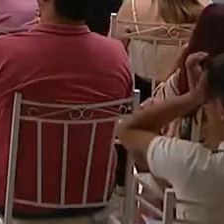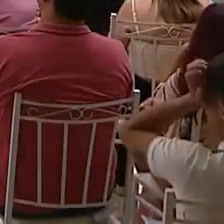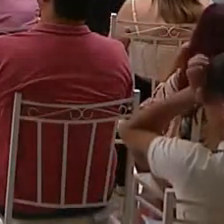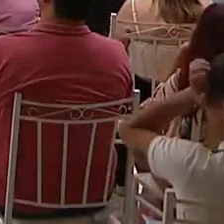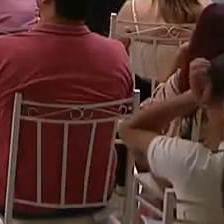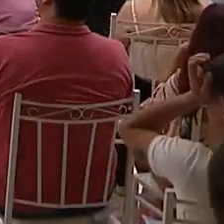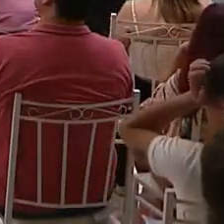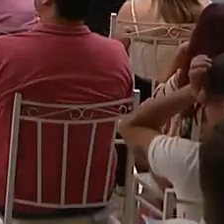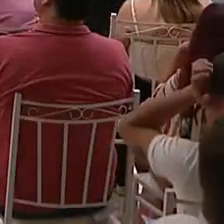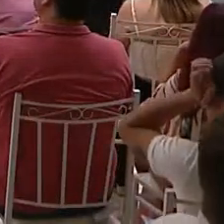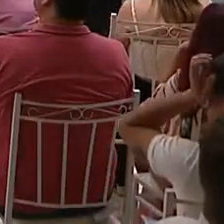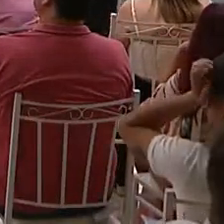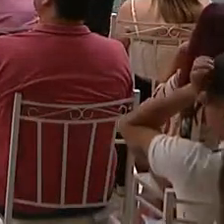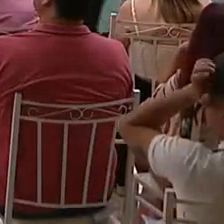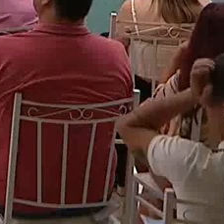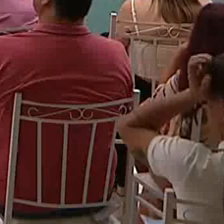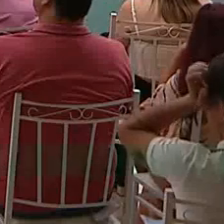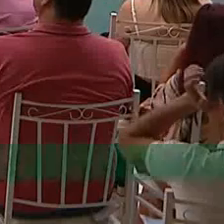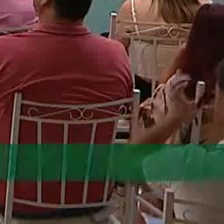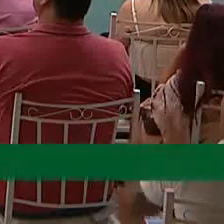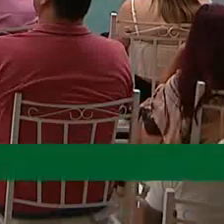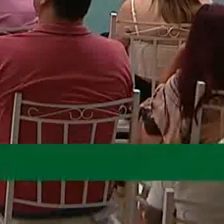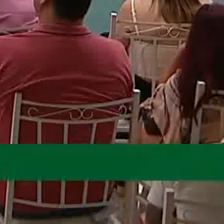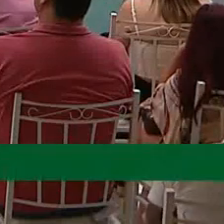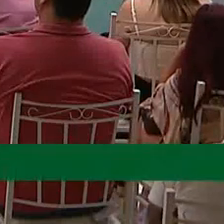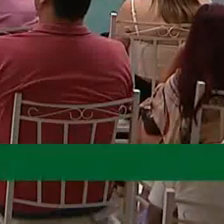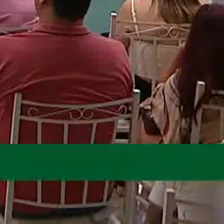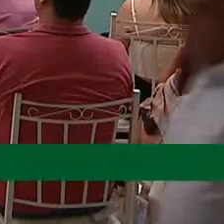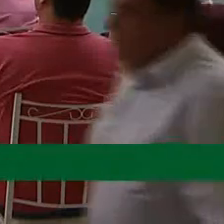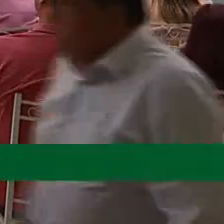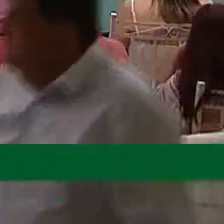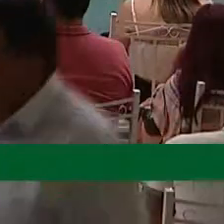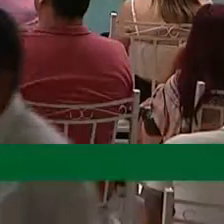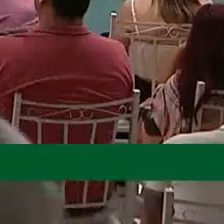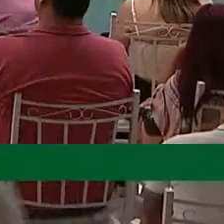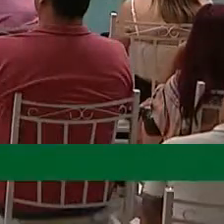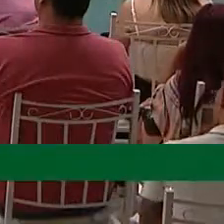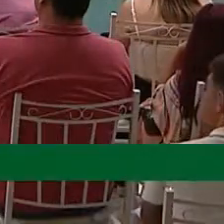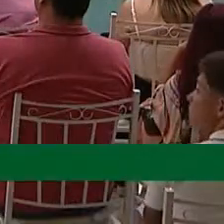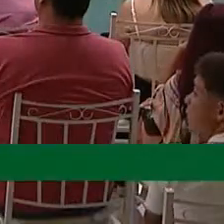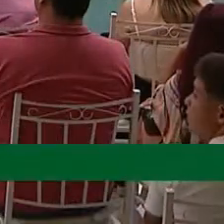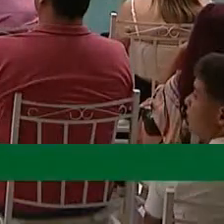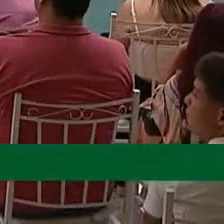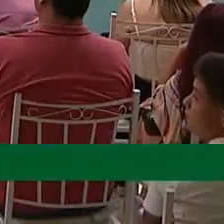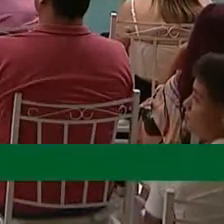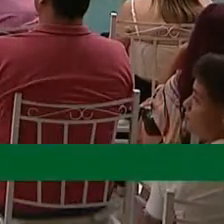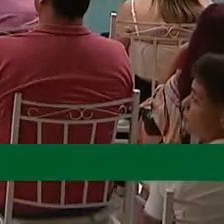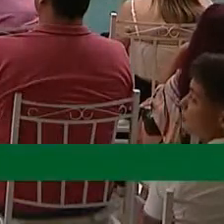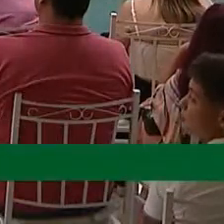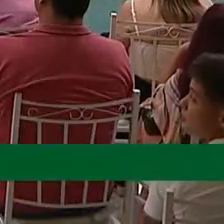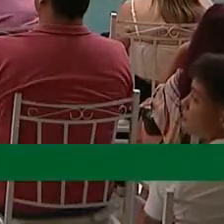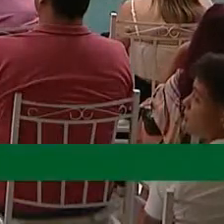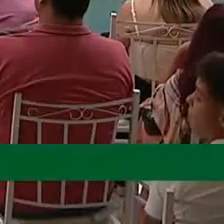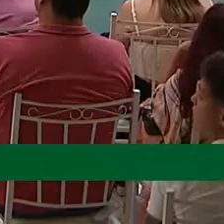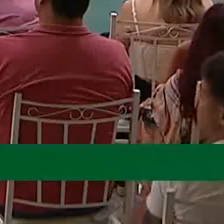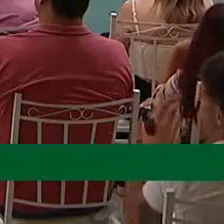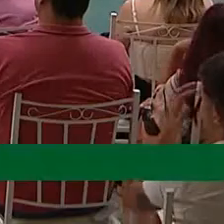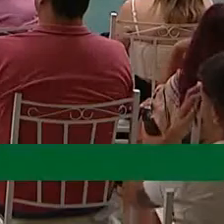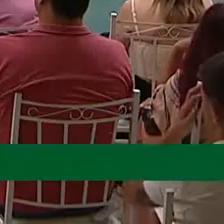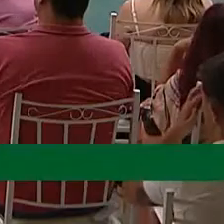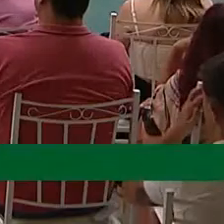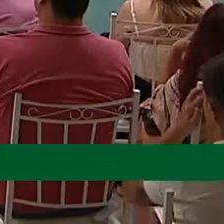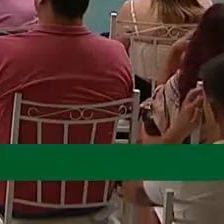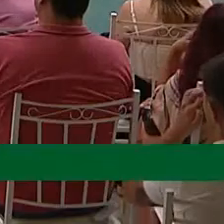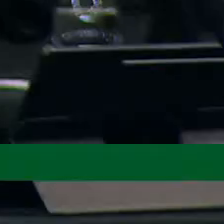Boa tarde a todos. Havendo quórum regimental e sob a proteção de Deus, declaro aberta a presente sessão.